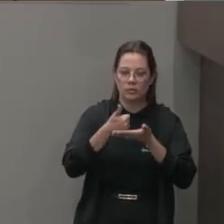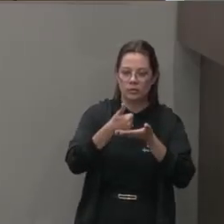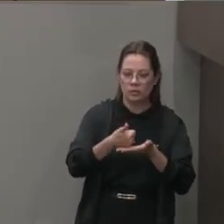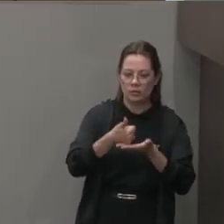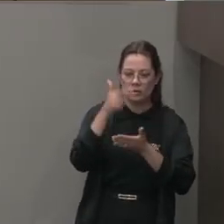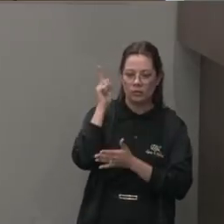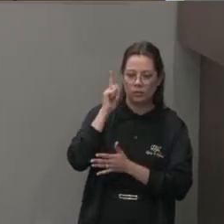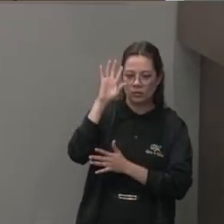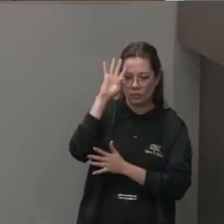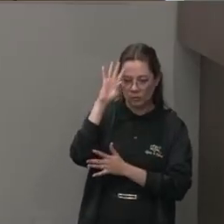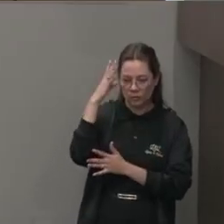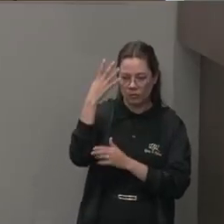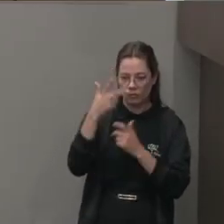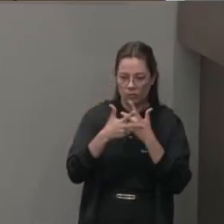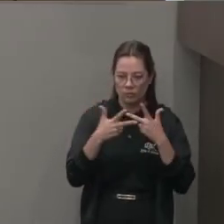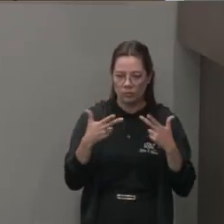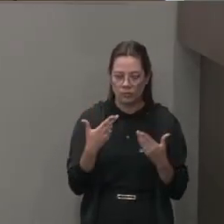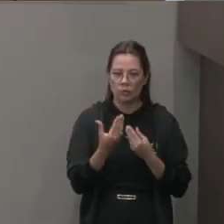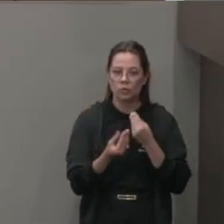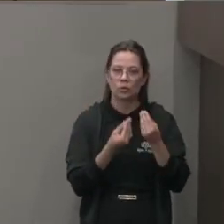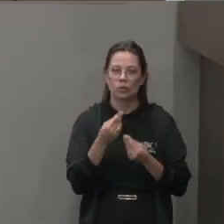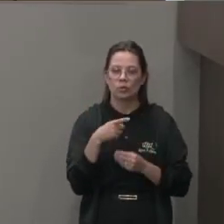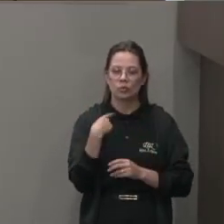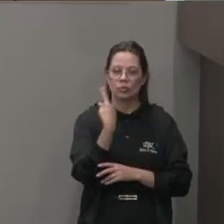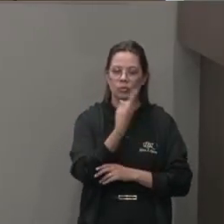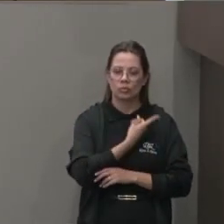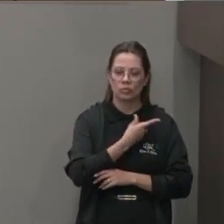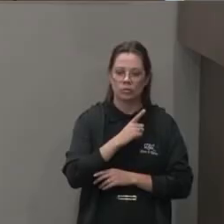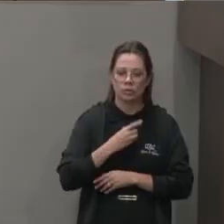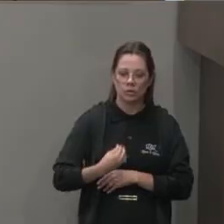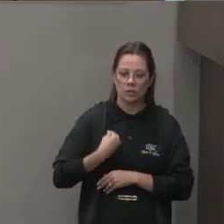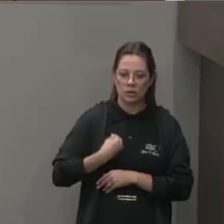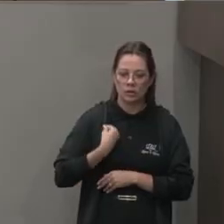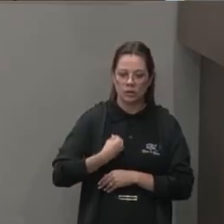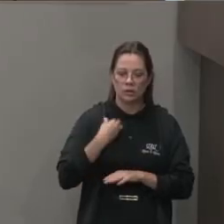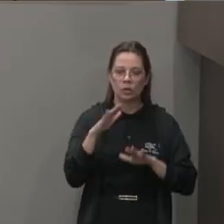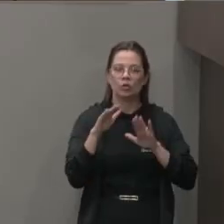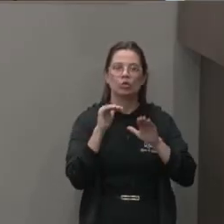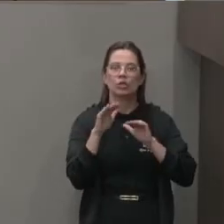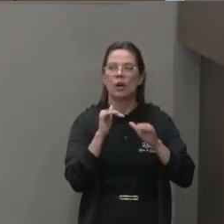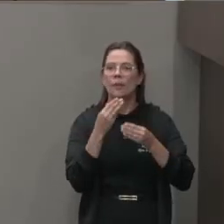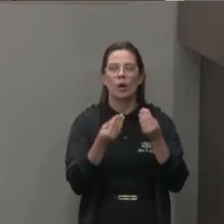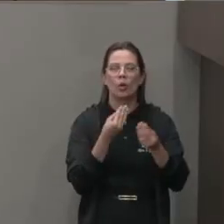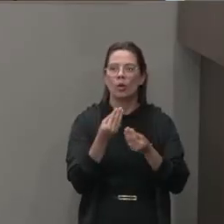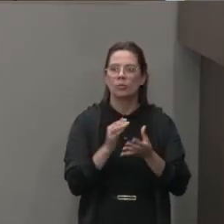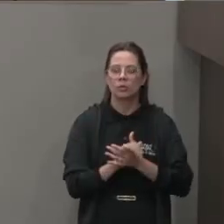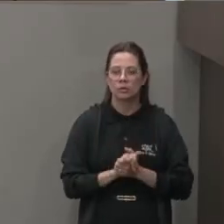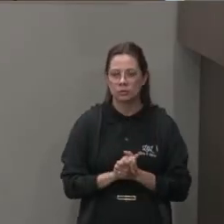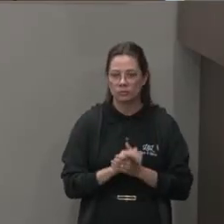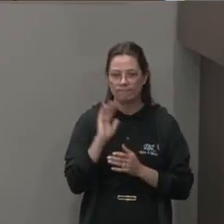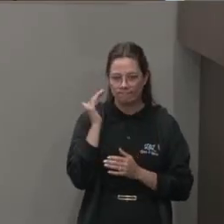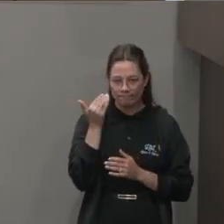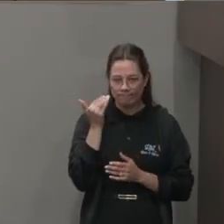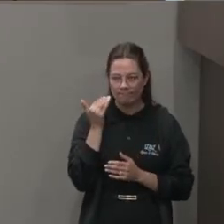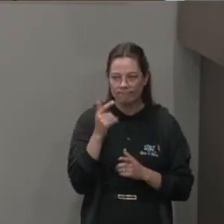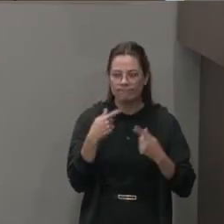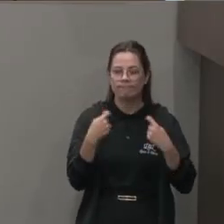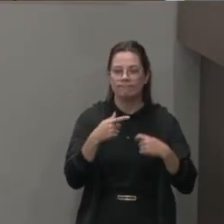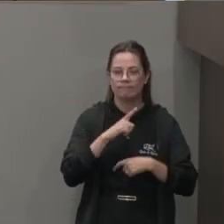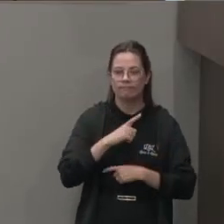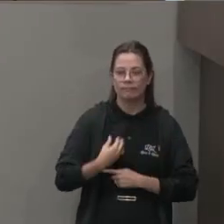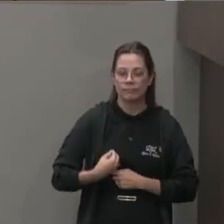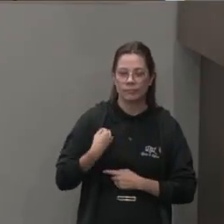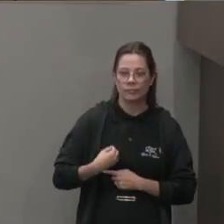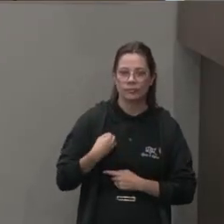para resolver aquela ocorrência. Como é que nós vamos acionar? Como? Não tem. Então nós temos, mas